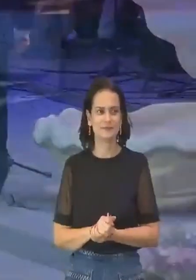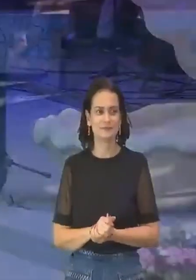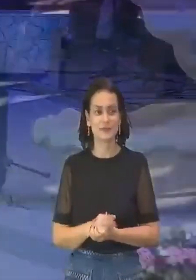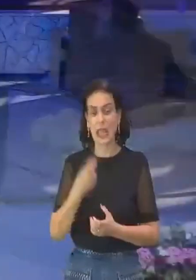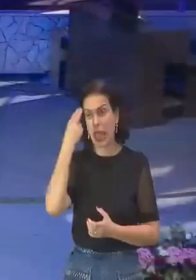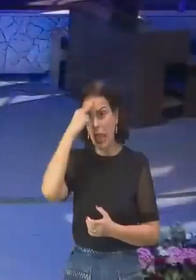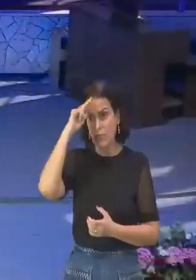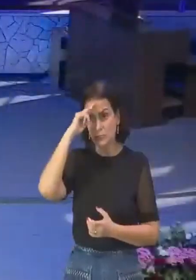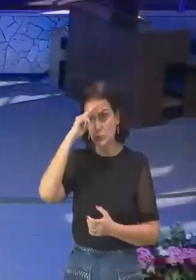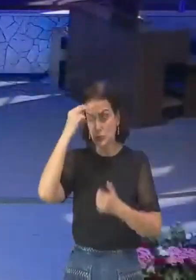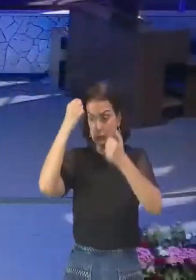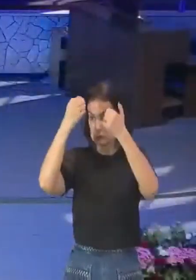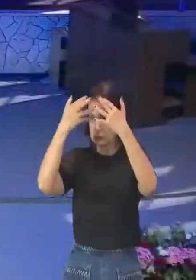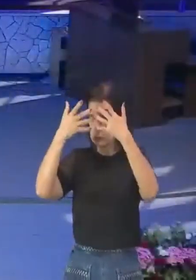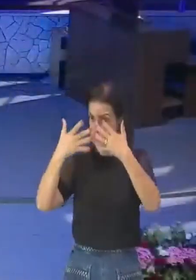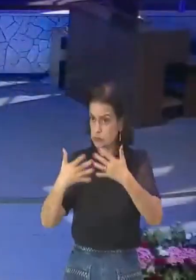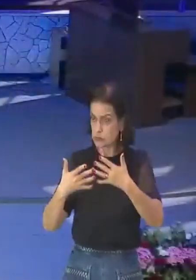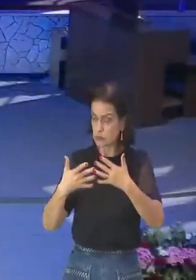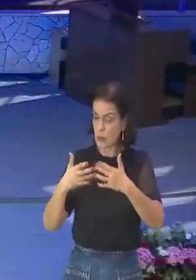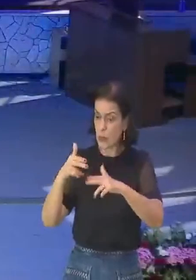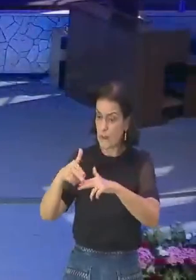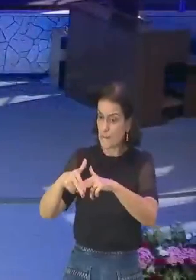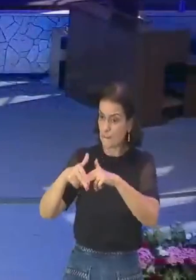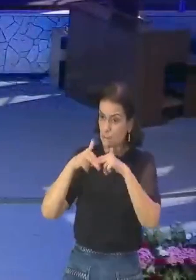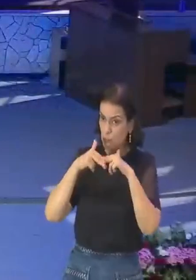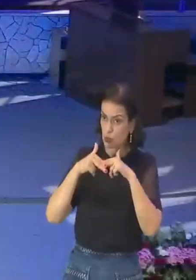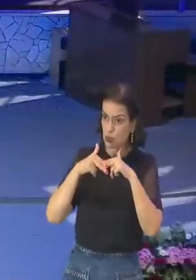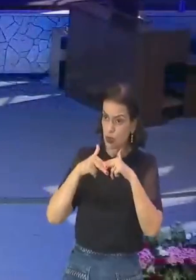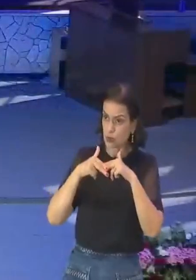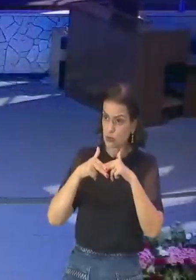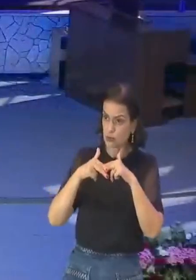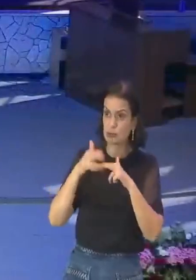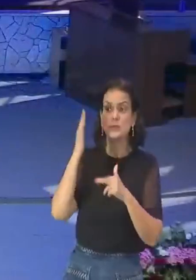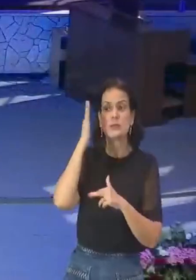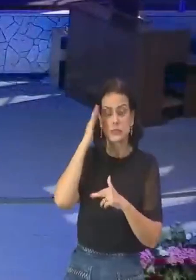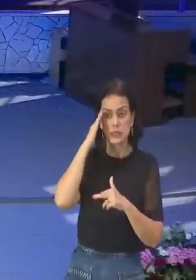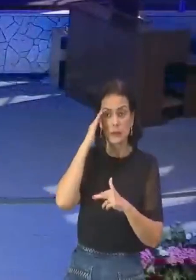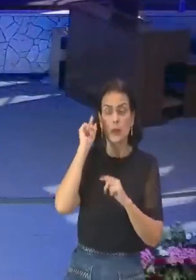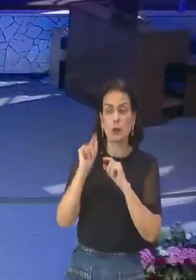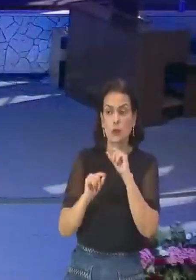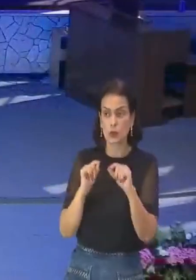história conta que por causa deste reconhecimento,